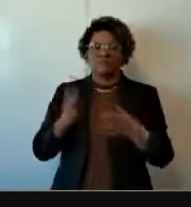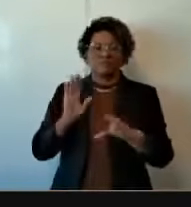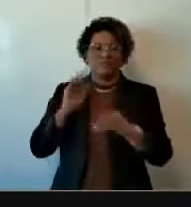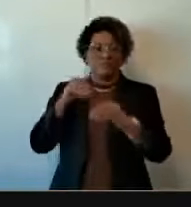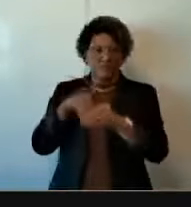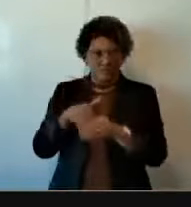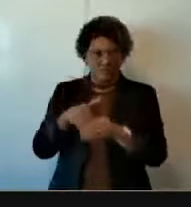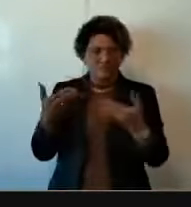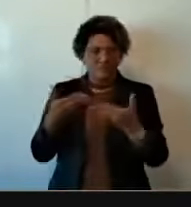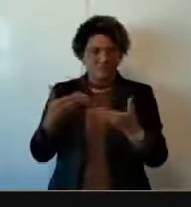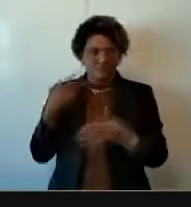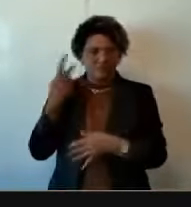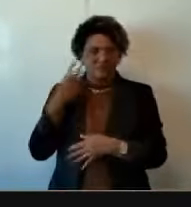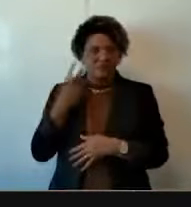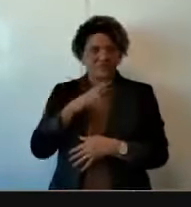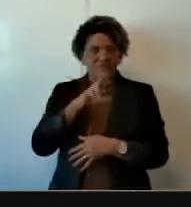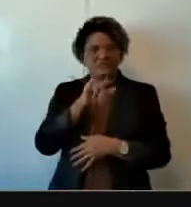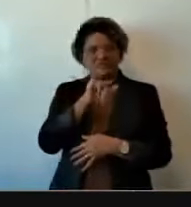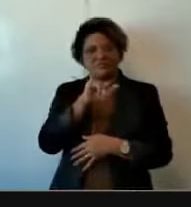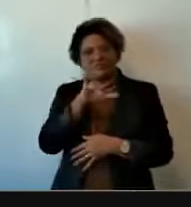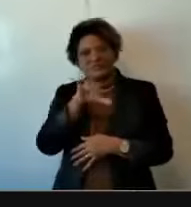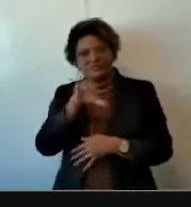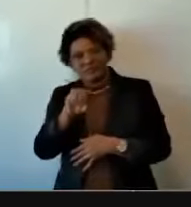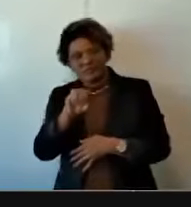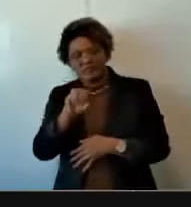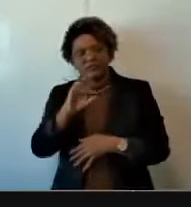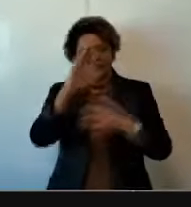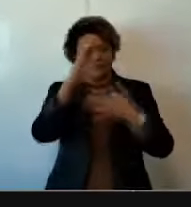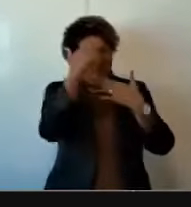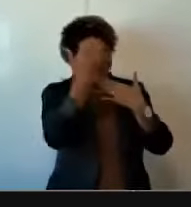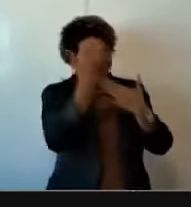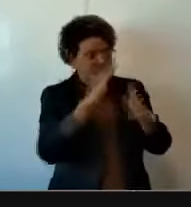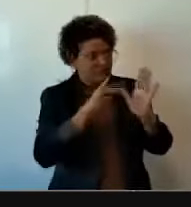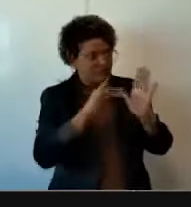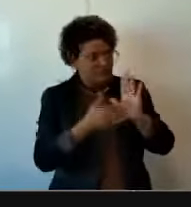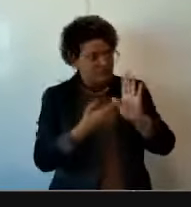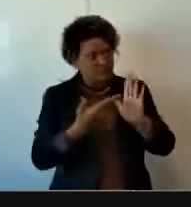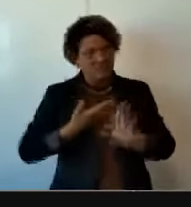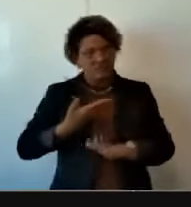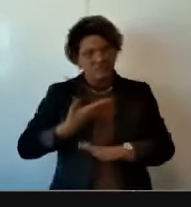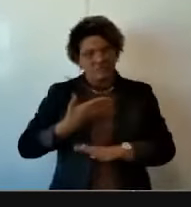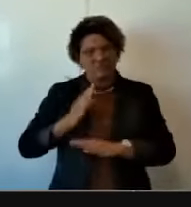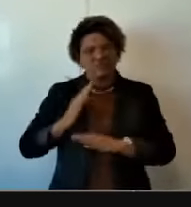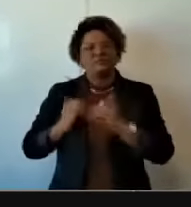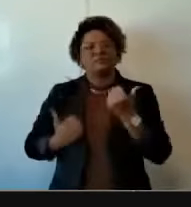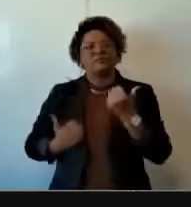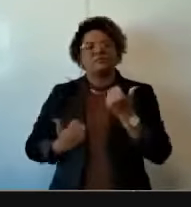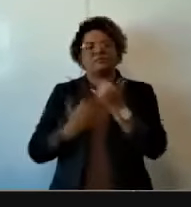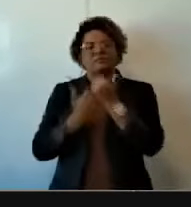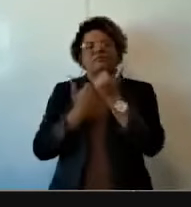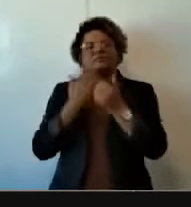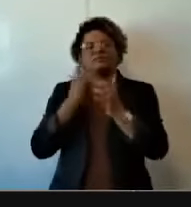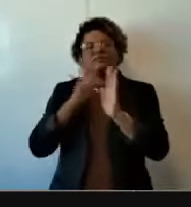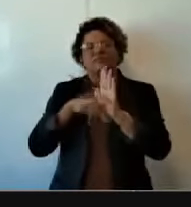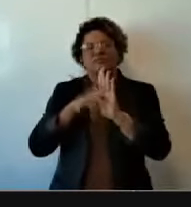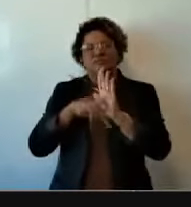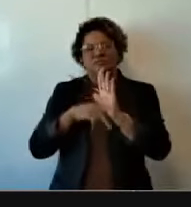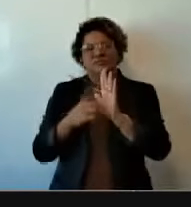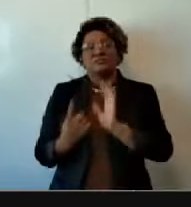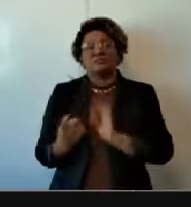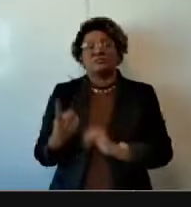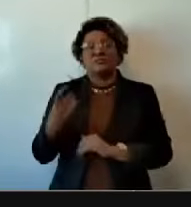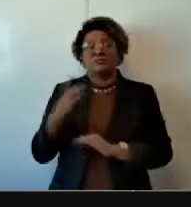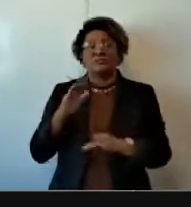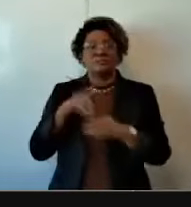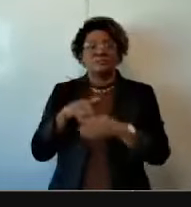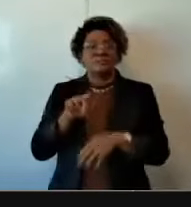de agradecer a todos os colegas pelo apoio ao projeto. Os únicos votos não ali são de pessoas que vivem em bairros que não